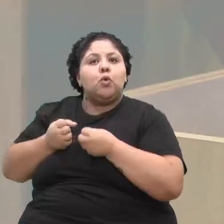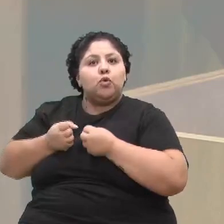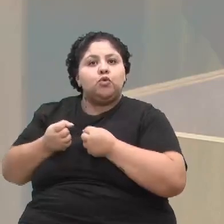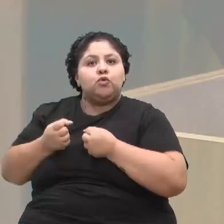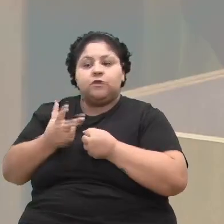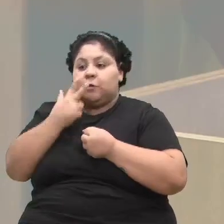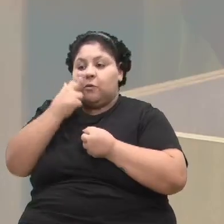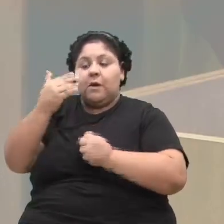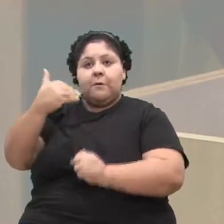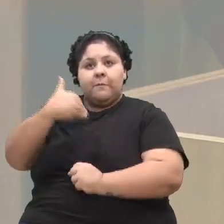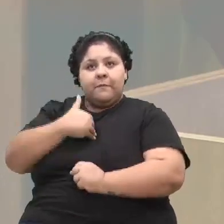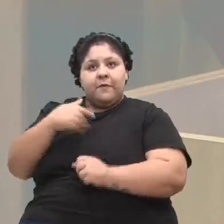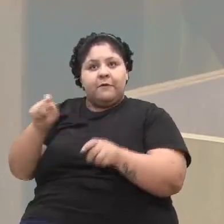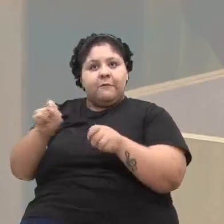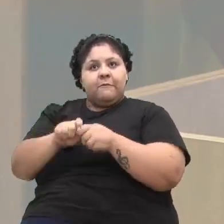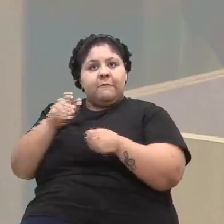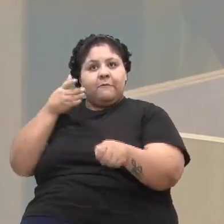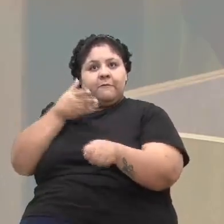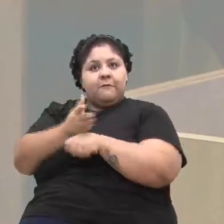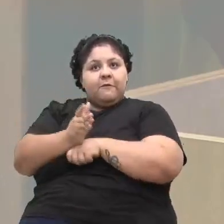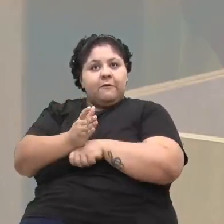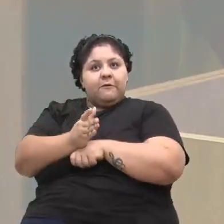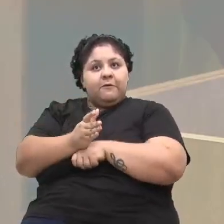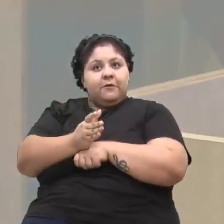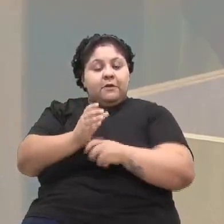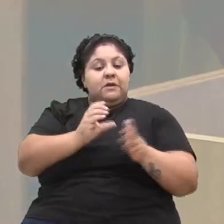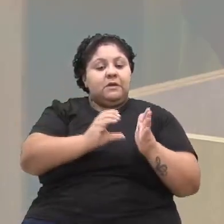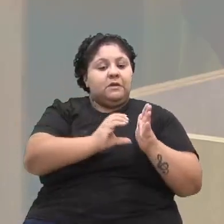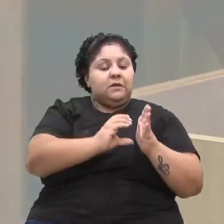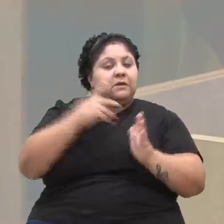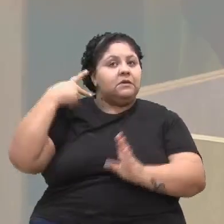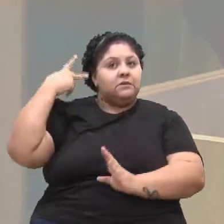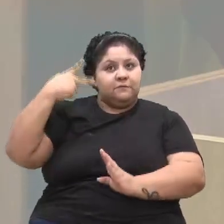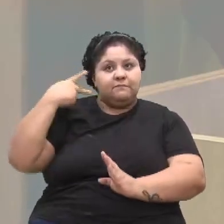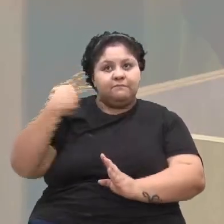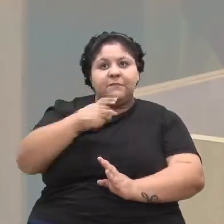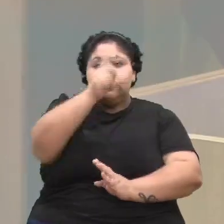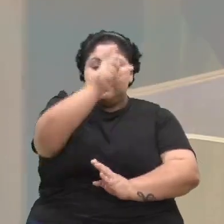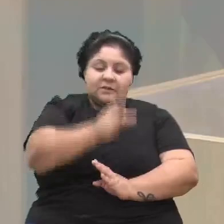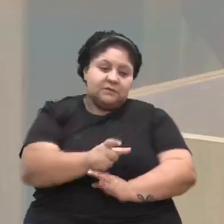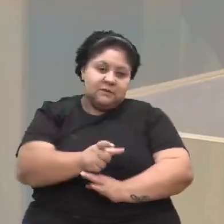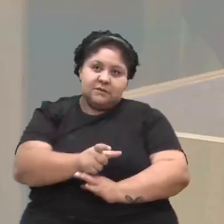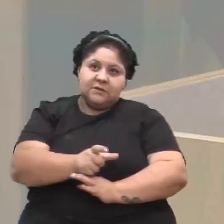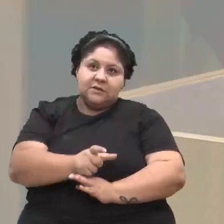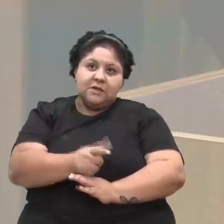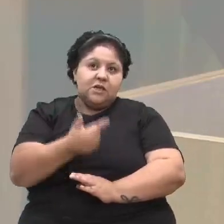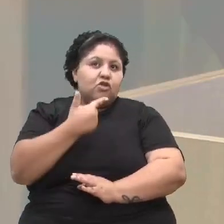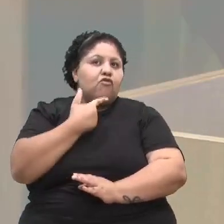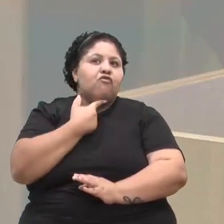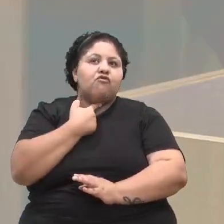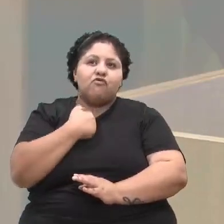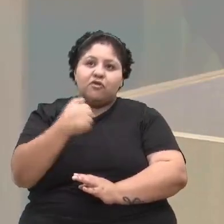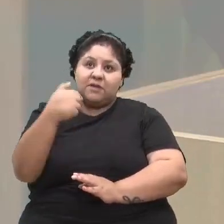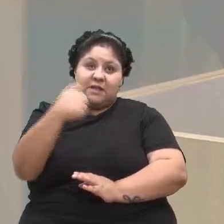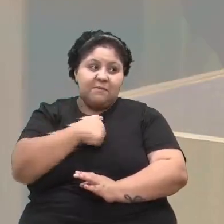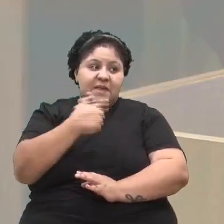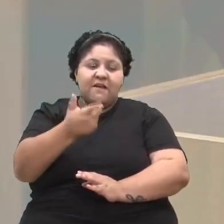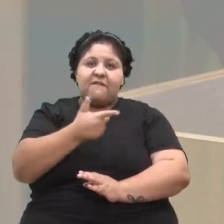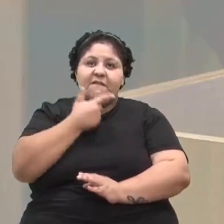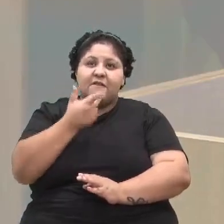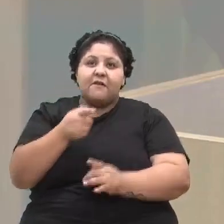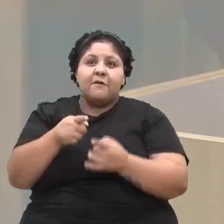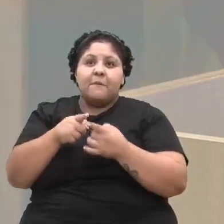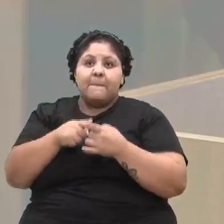eu, fazem parte de cargos políticos. Essas pessoas talvez não vão gostar da minha colocação. Mas